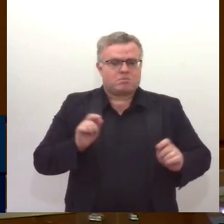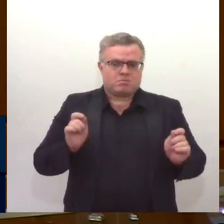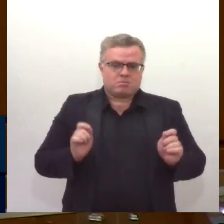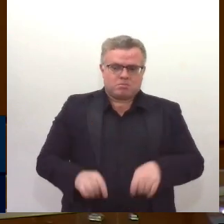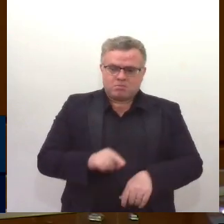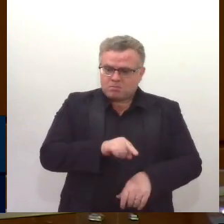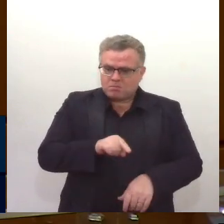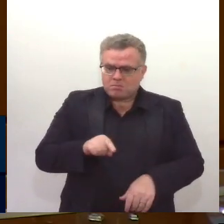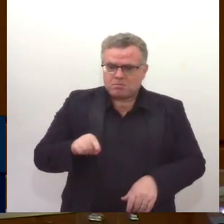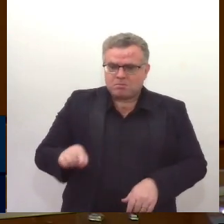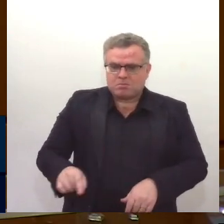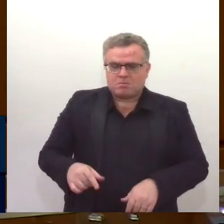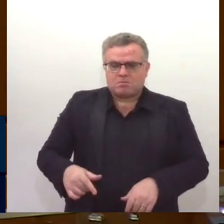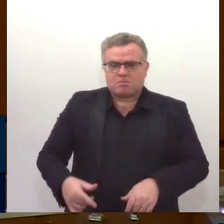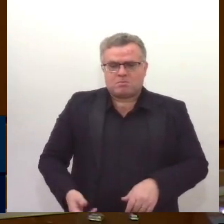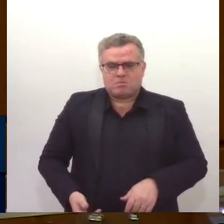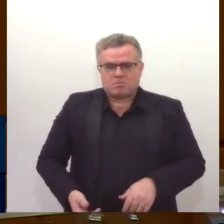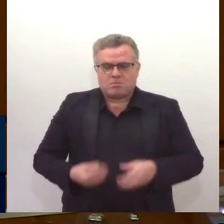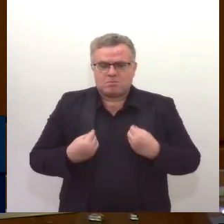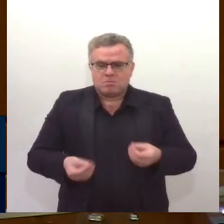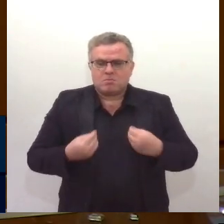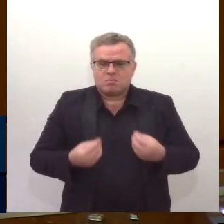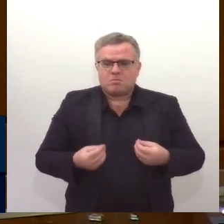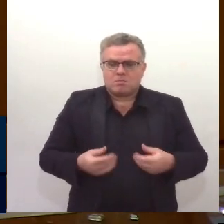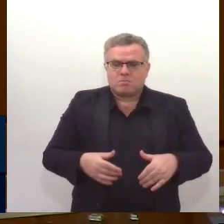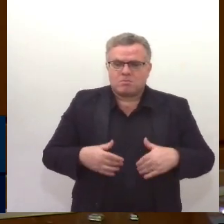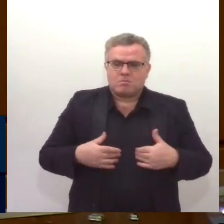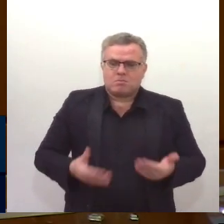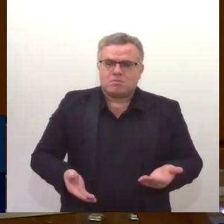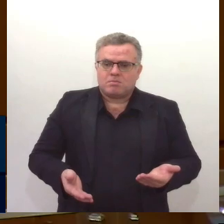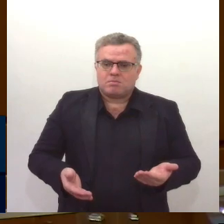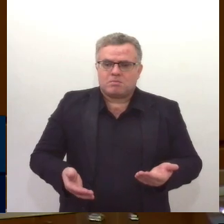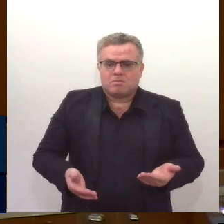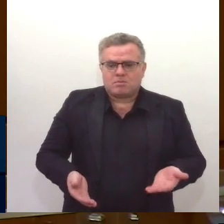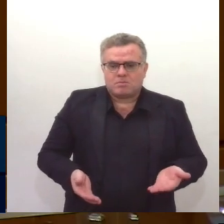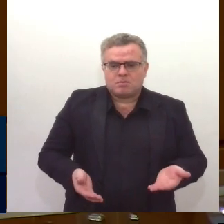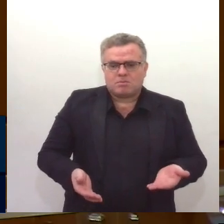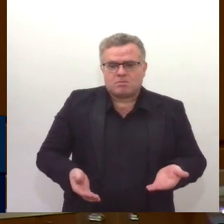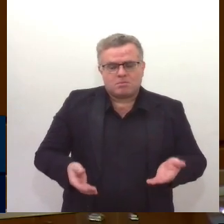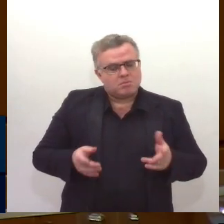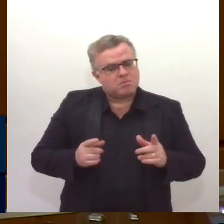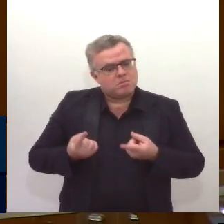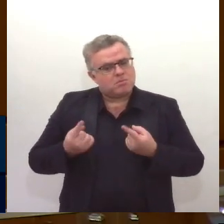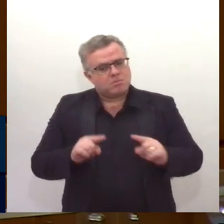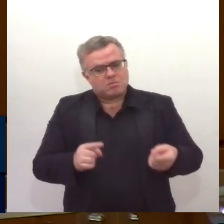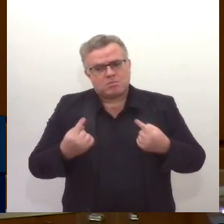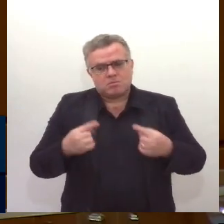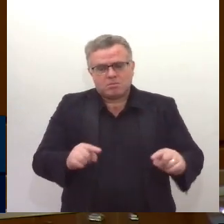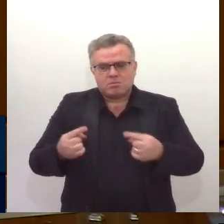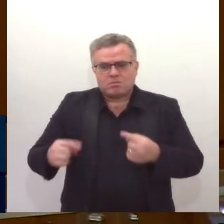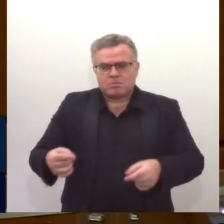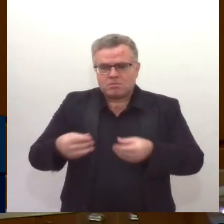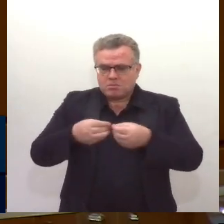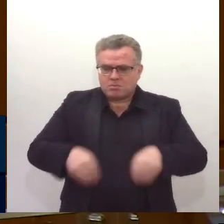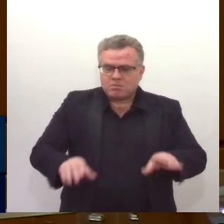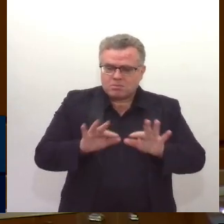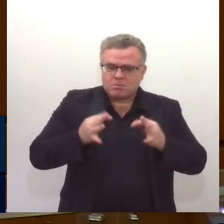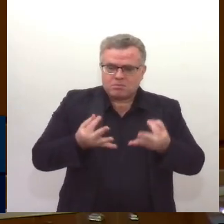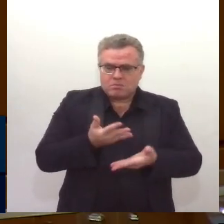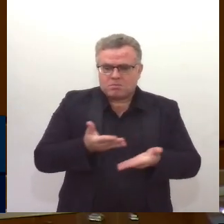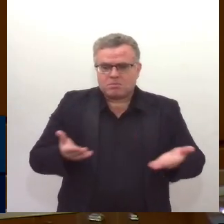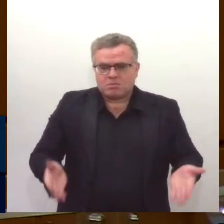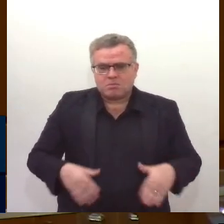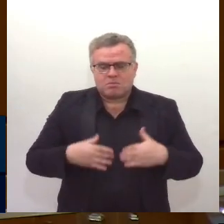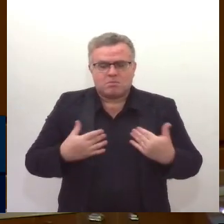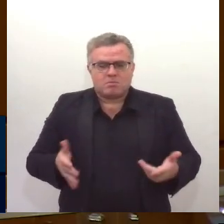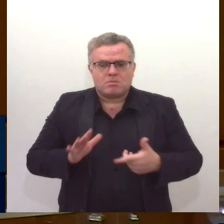insignificantes que não servem absolutamente para nada, só para destruir famílias, para trazer a fome, a miséria,